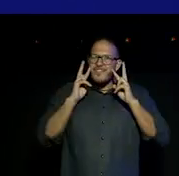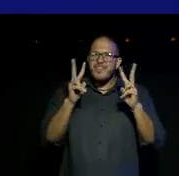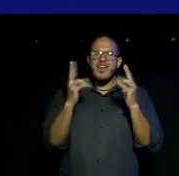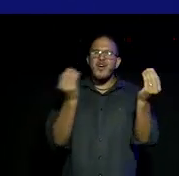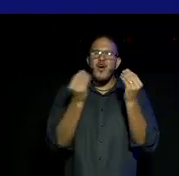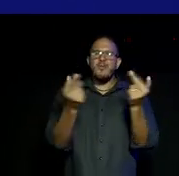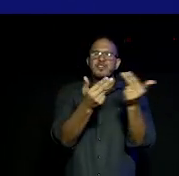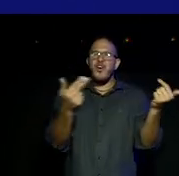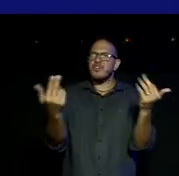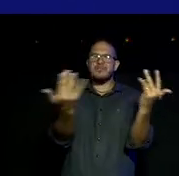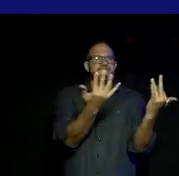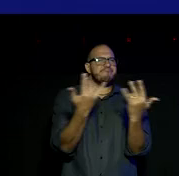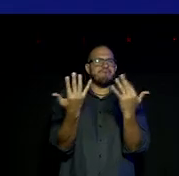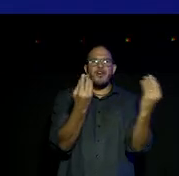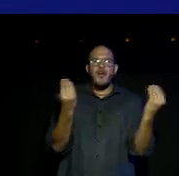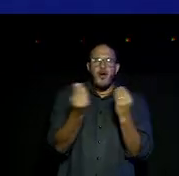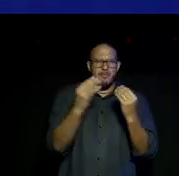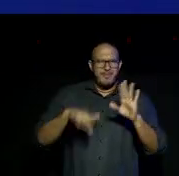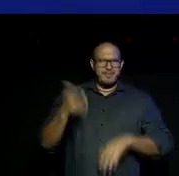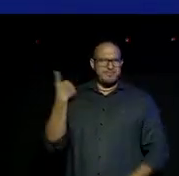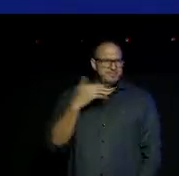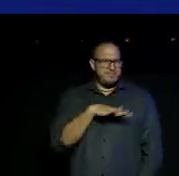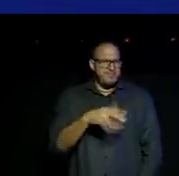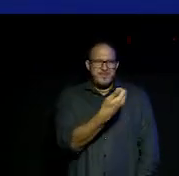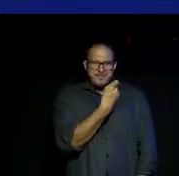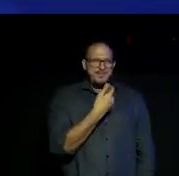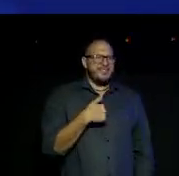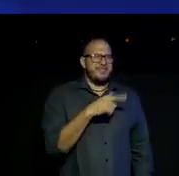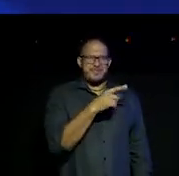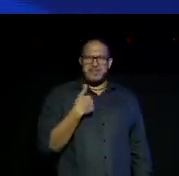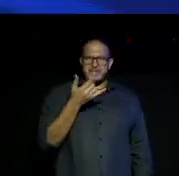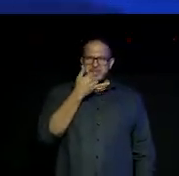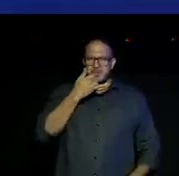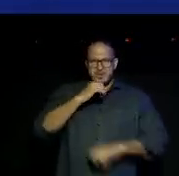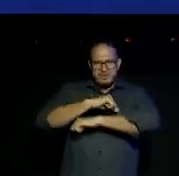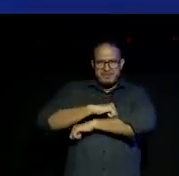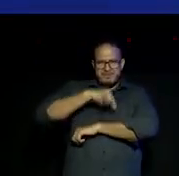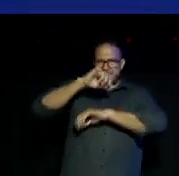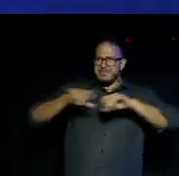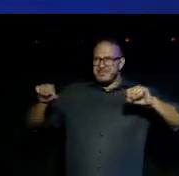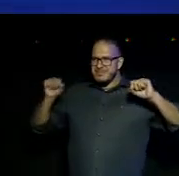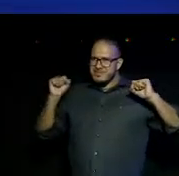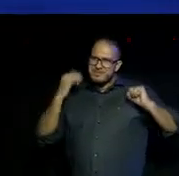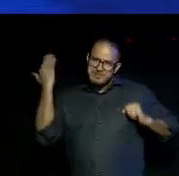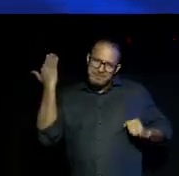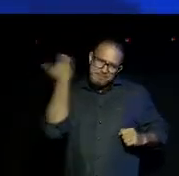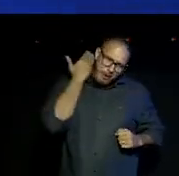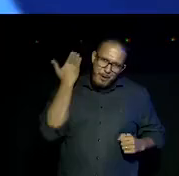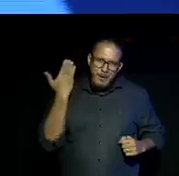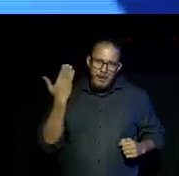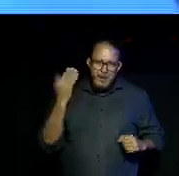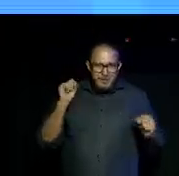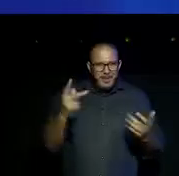o que as coisas são. Uma vez eu falava isso e um aluno me disse: mas professora, se eu puser a cabeça para fora da janela, eu posso perder a